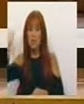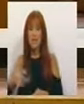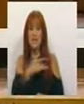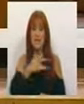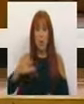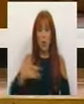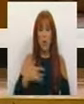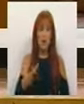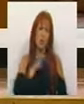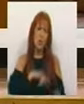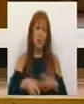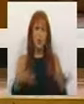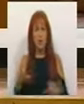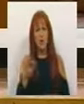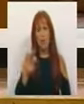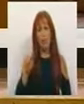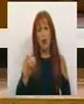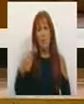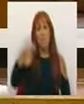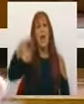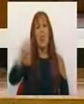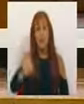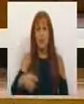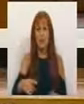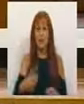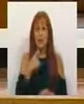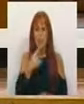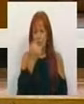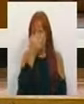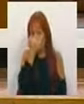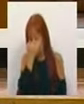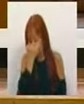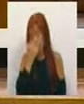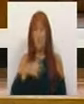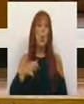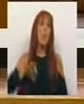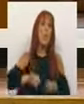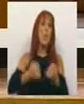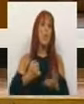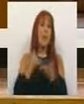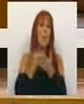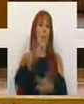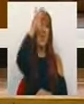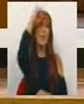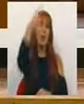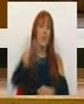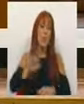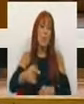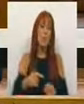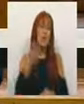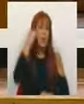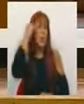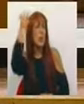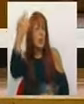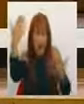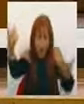saúde senhor estados o partido sionista que na obsessão um partido que suporta o governo um país o do turismo